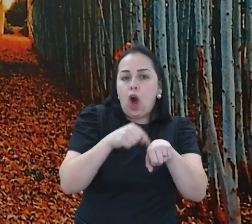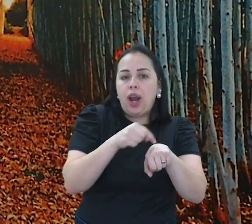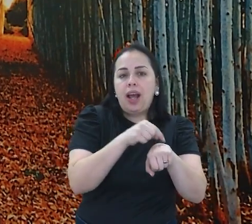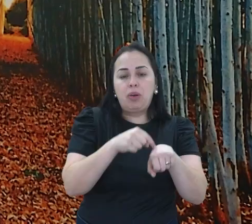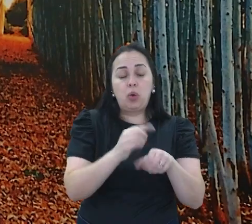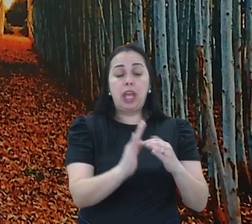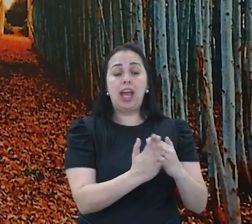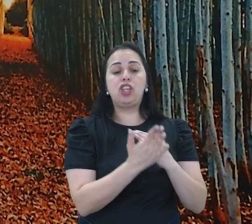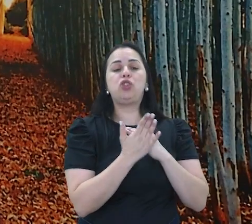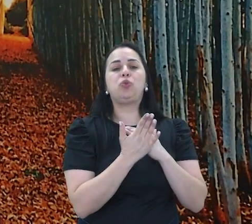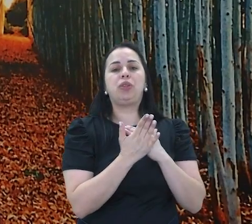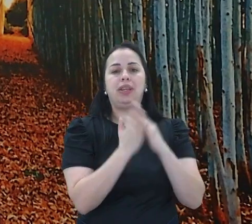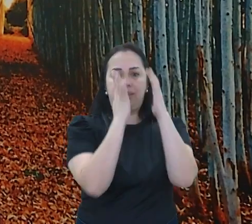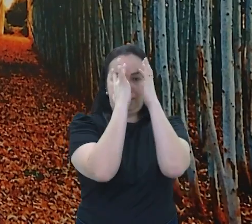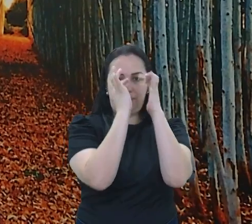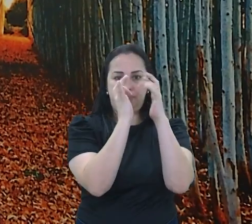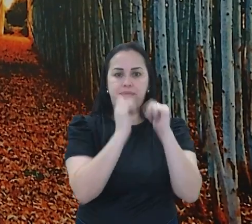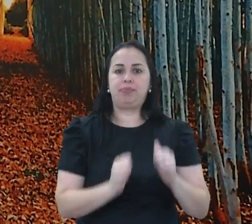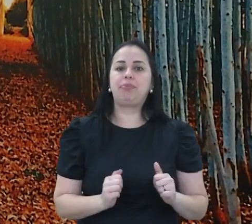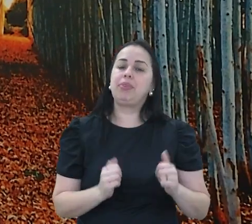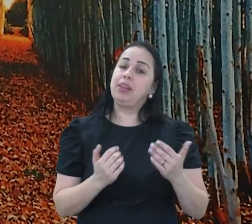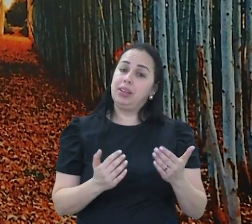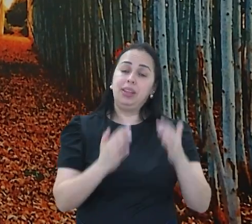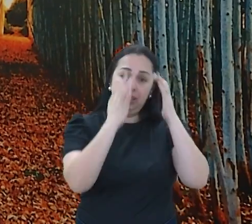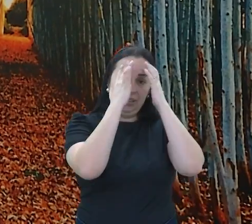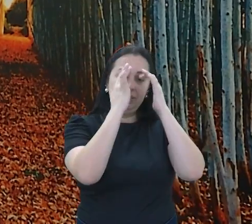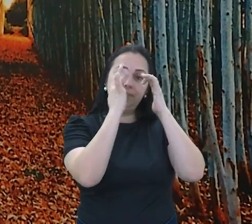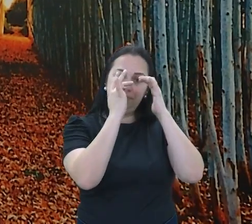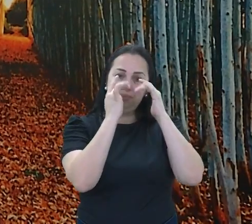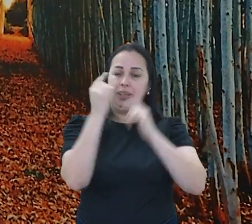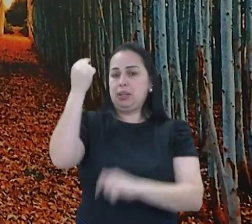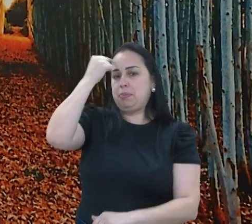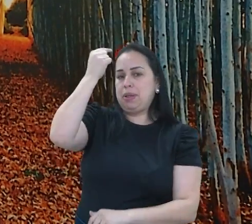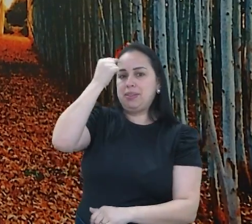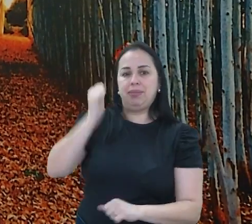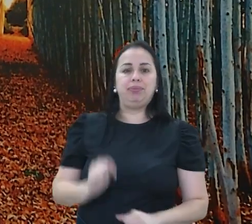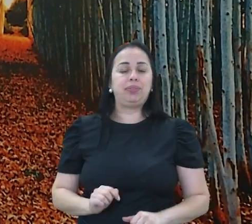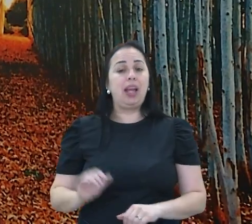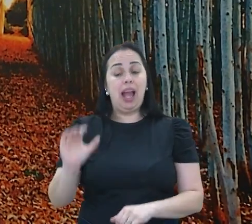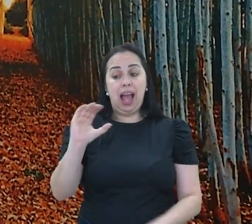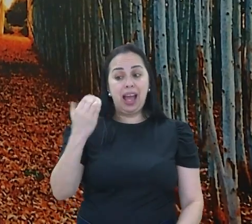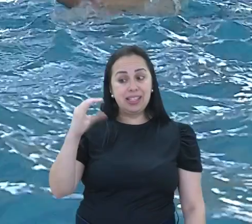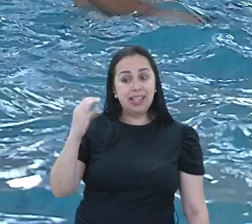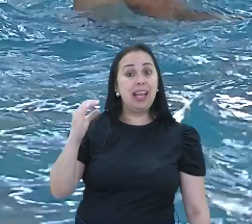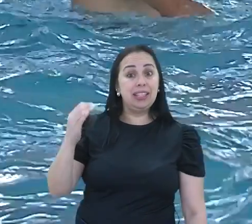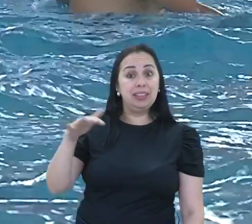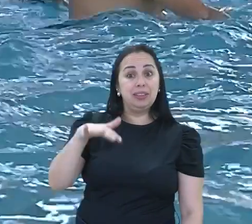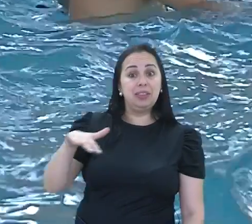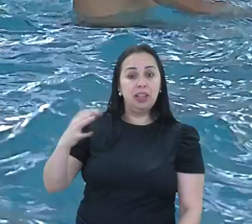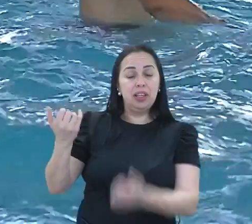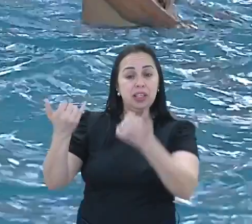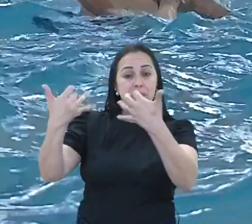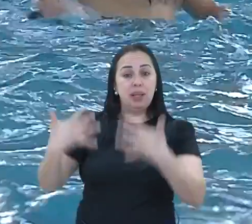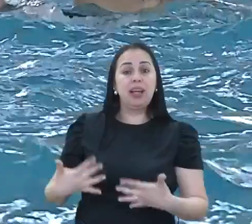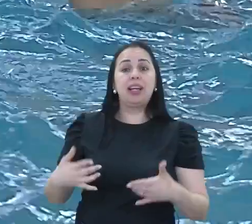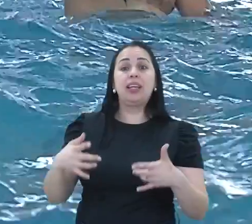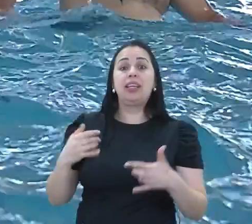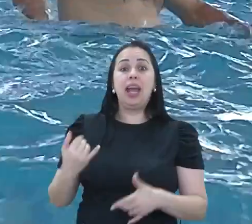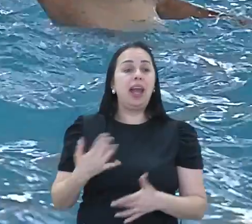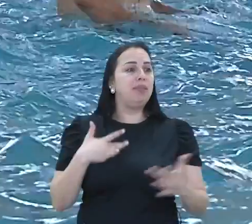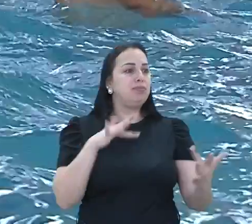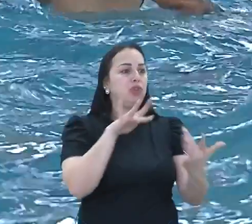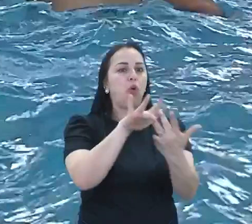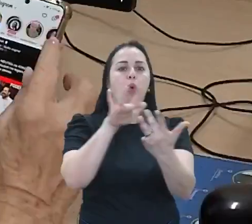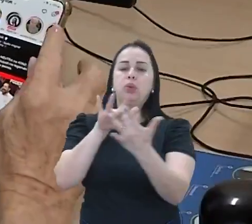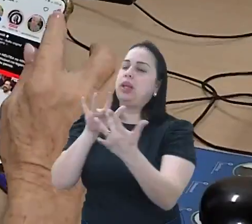cereja, morango. Elas ajudam na função cerebral e na função cognitiva. A ciência reconhece também